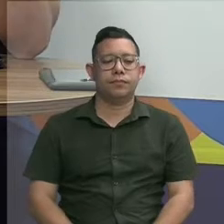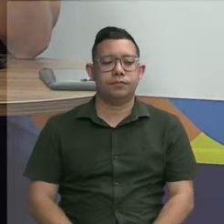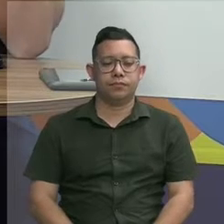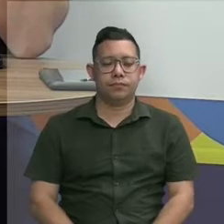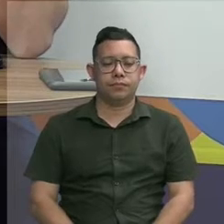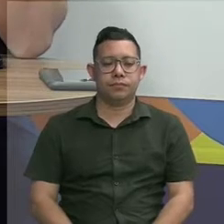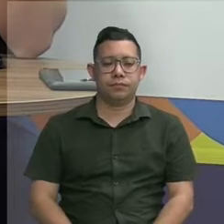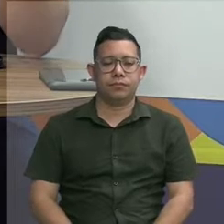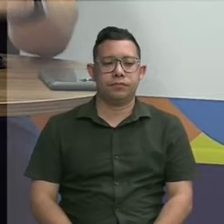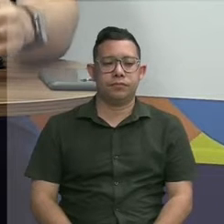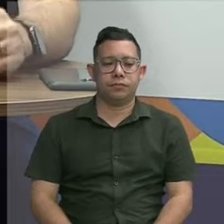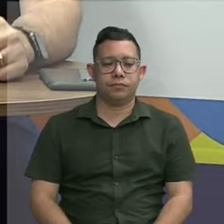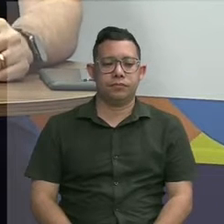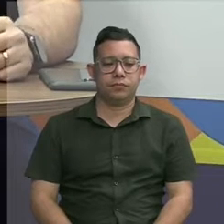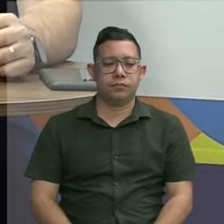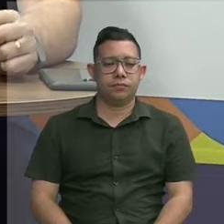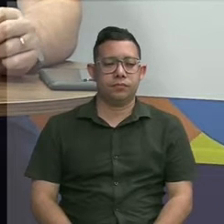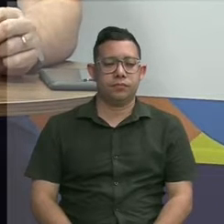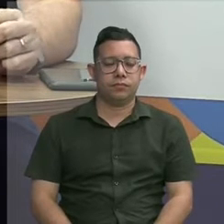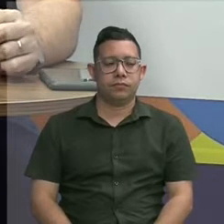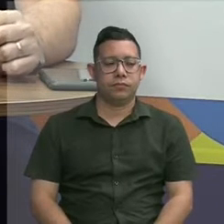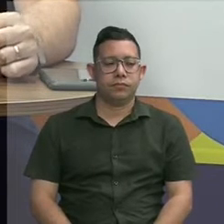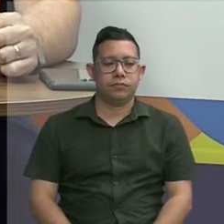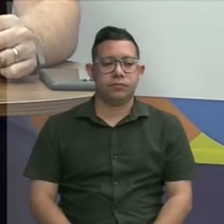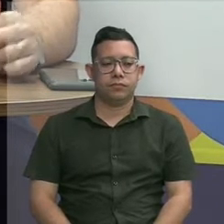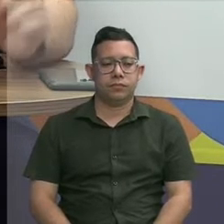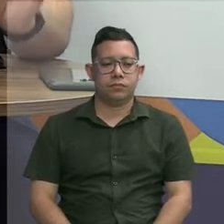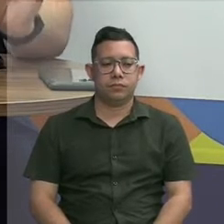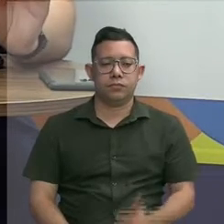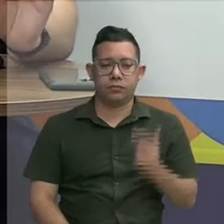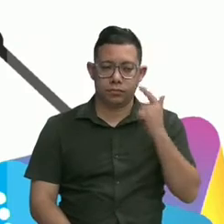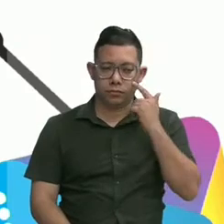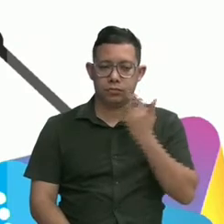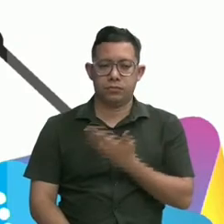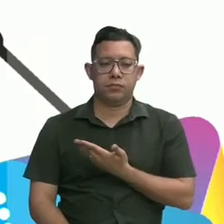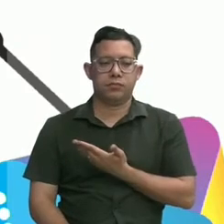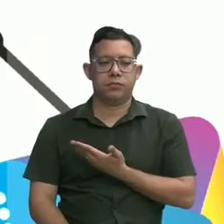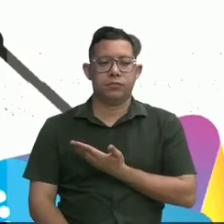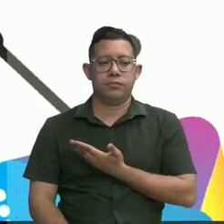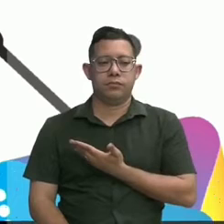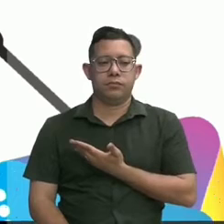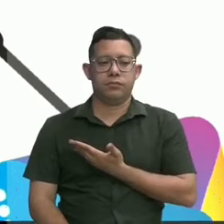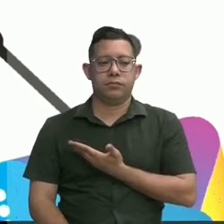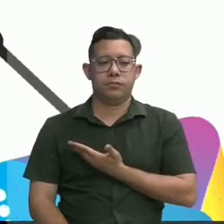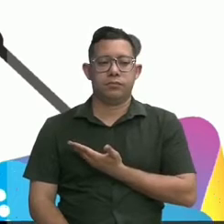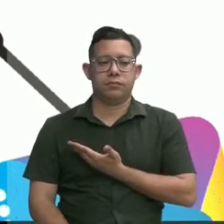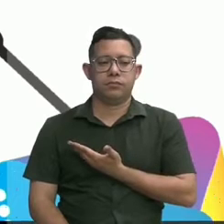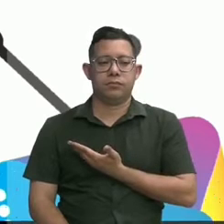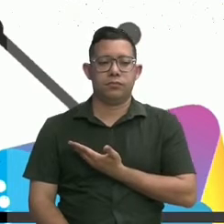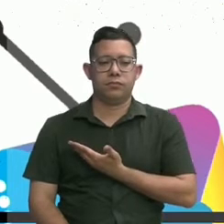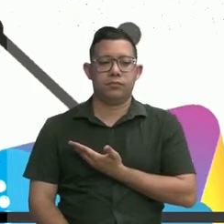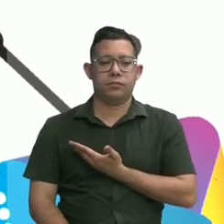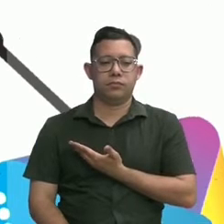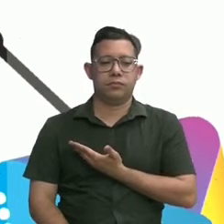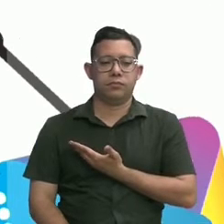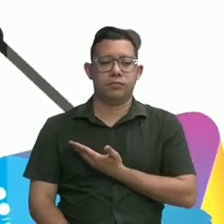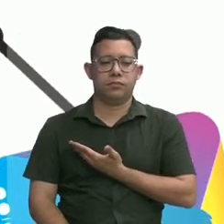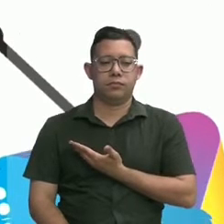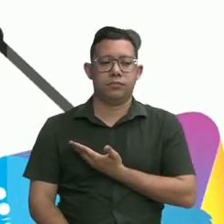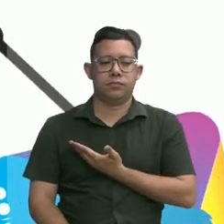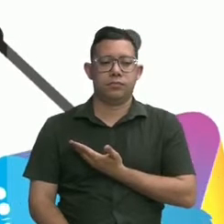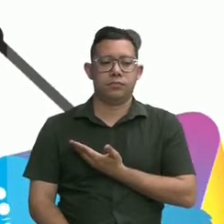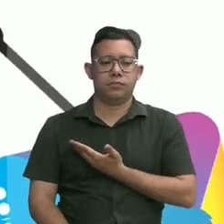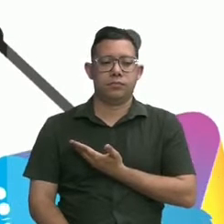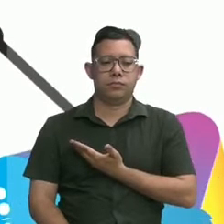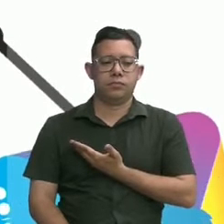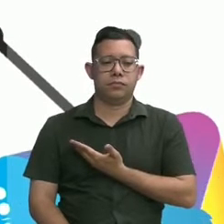C destacados olha ó primeiro exemplo na equação x ao quadrado menos